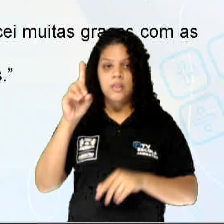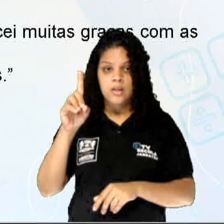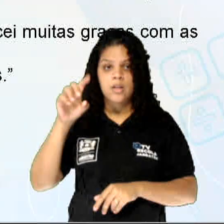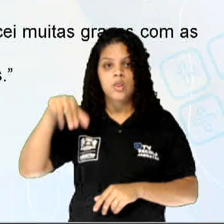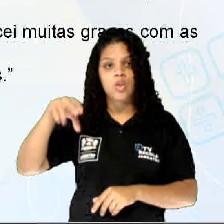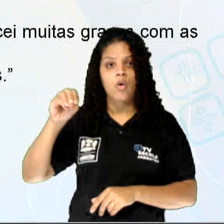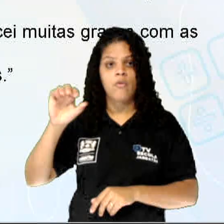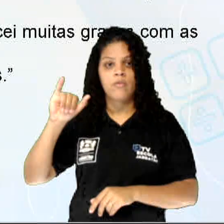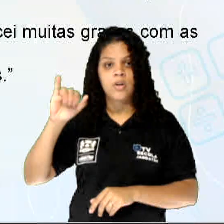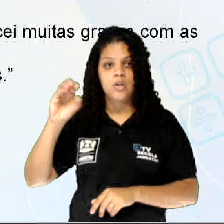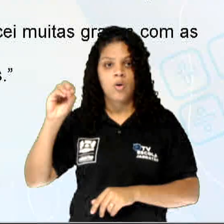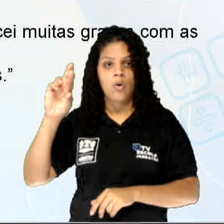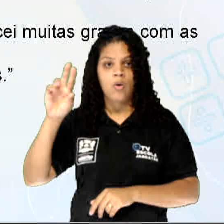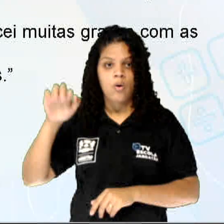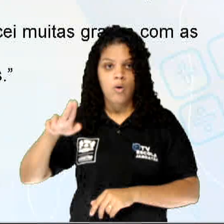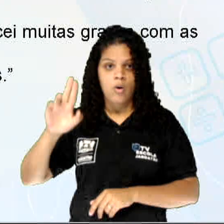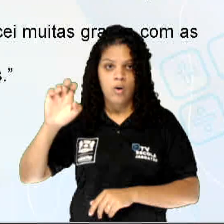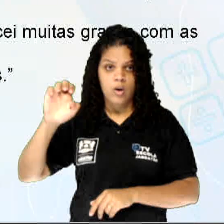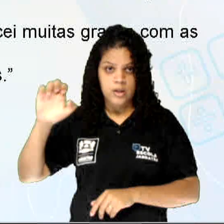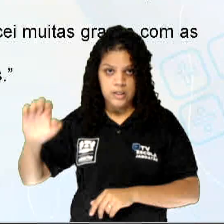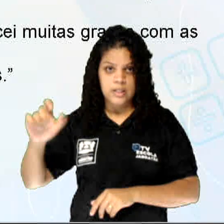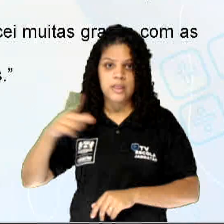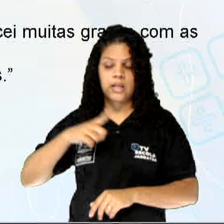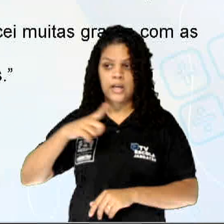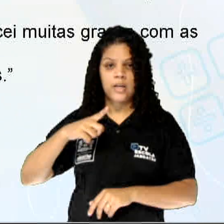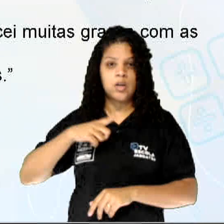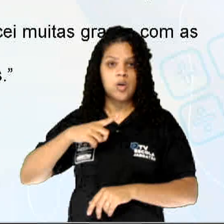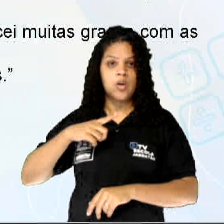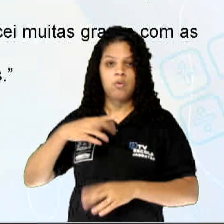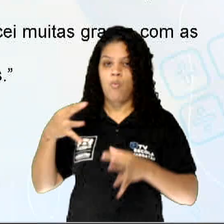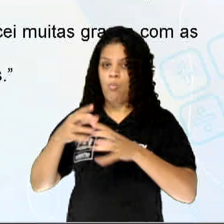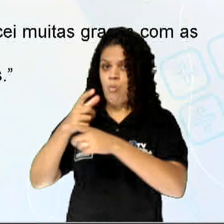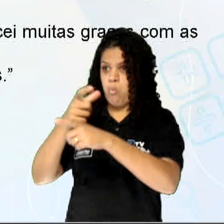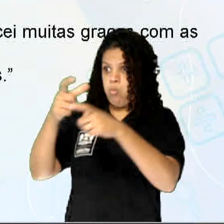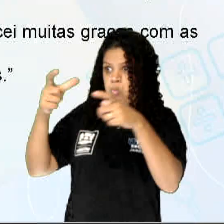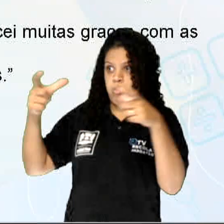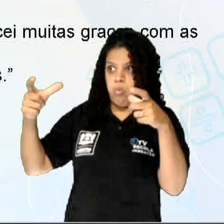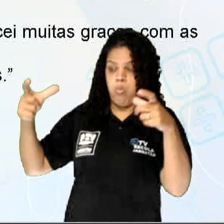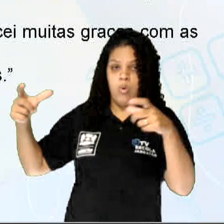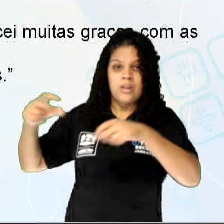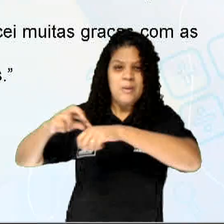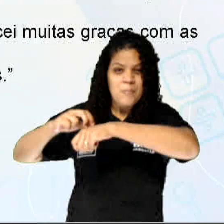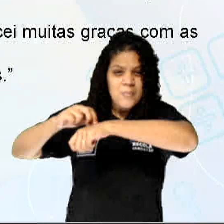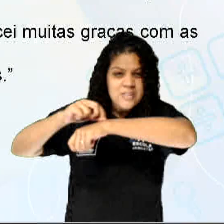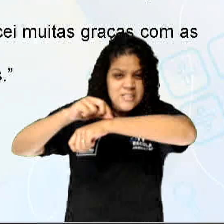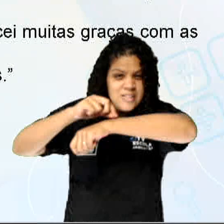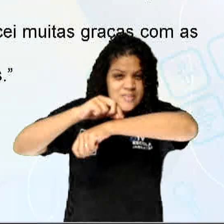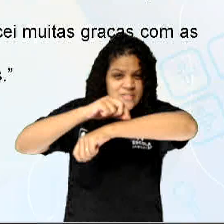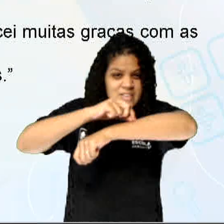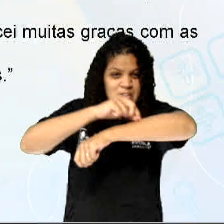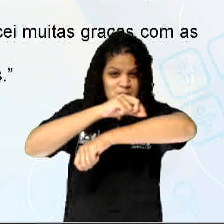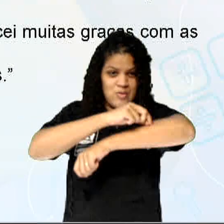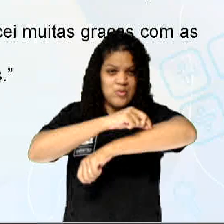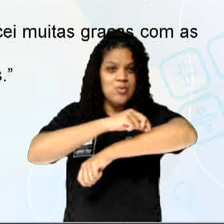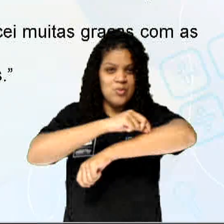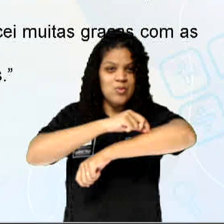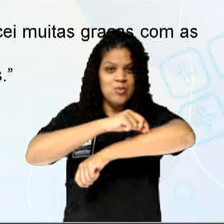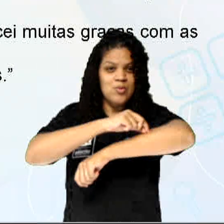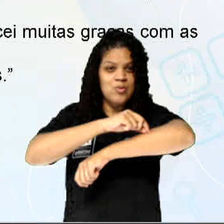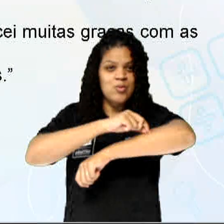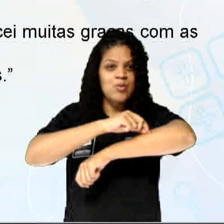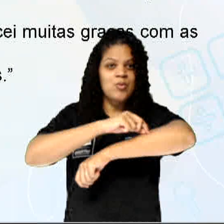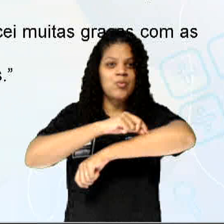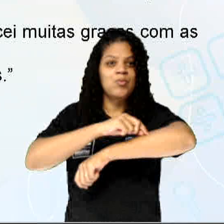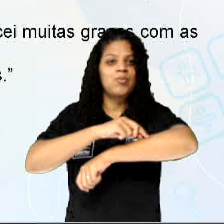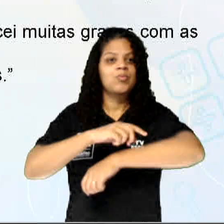com uma praga de percevejos. Jornal de Notícias, 26/10/2010. Veja que no item D, a